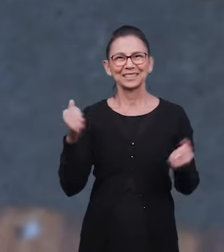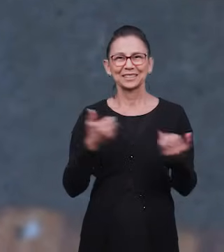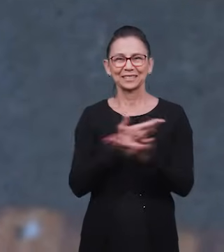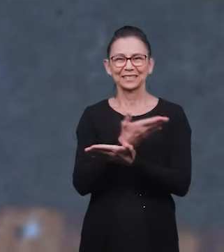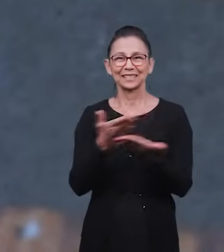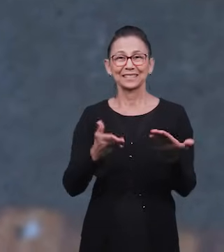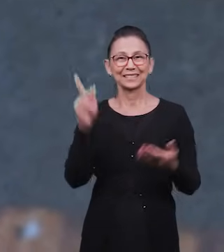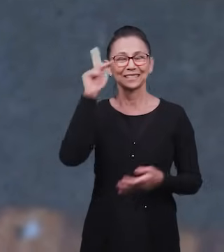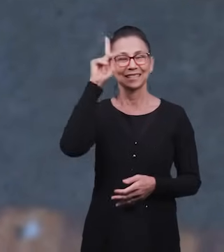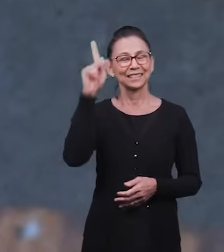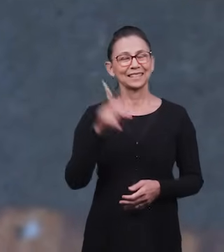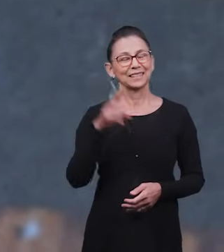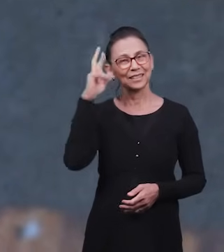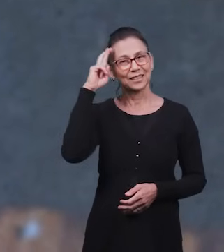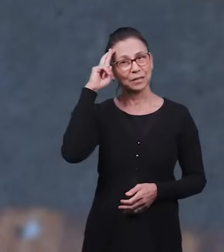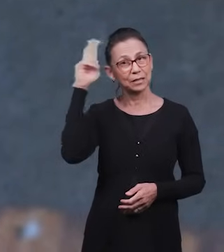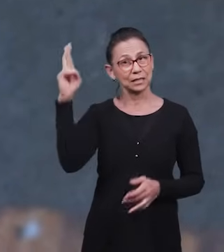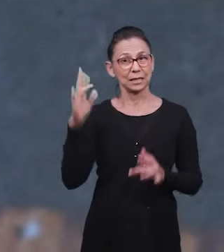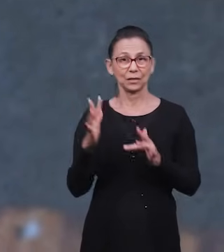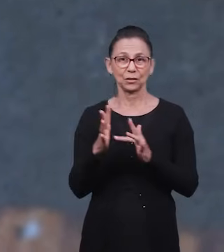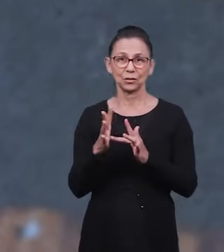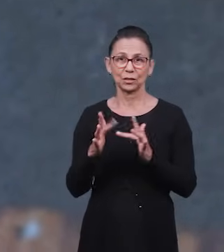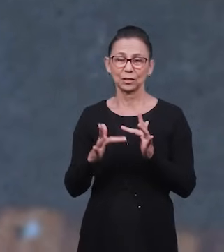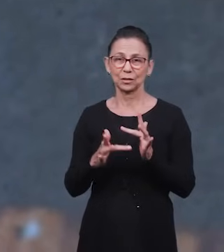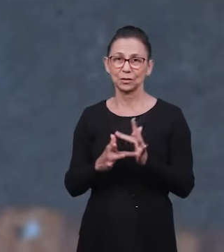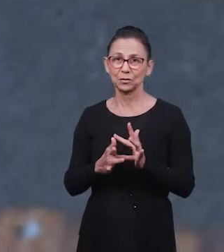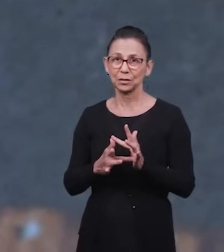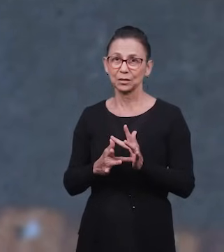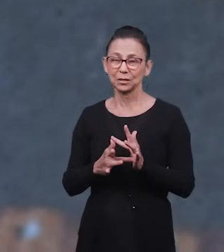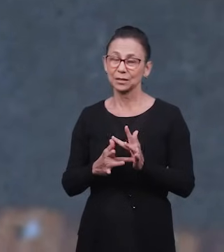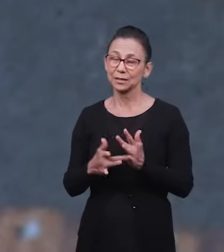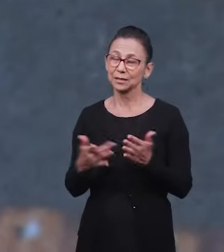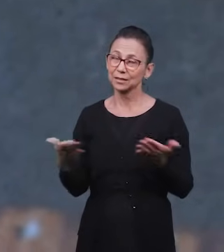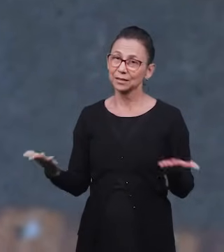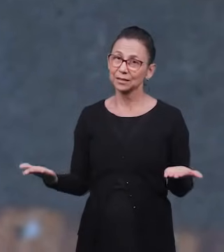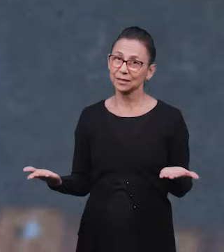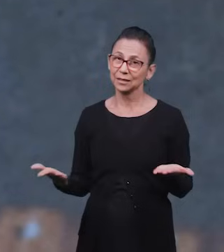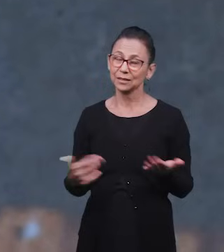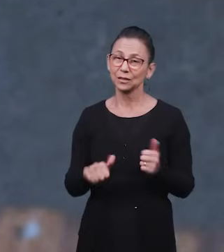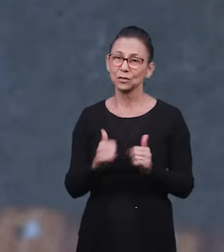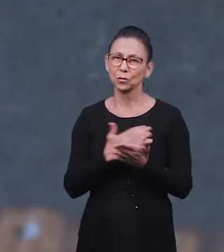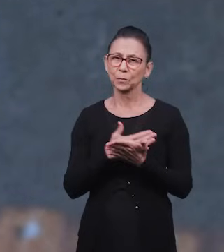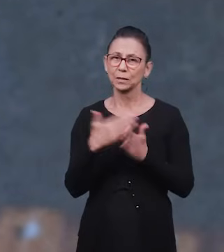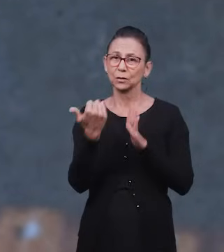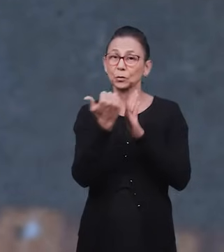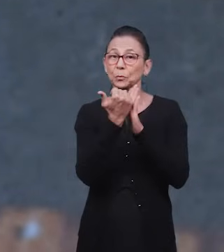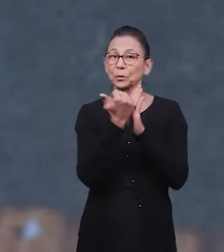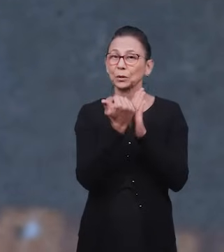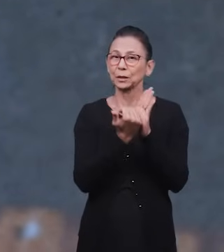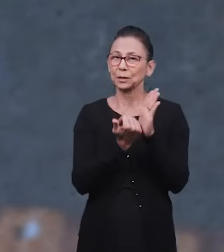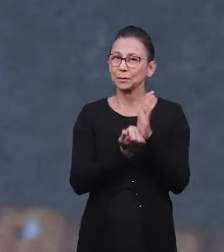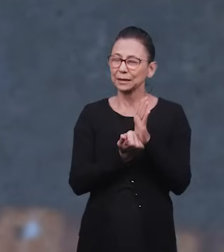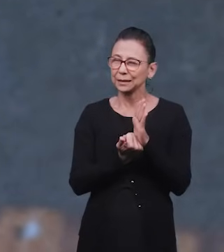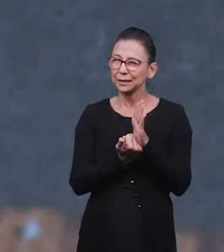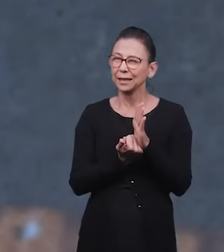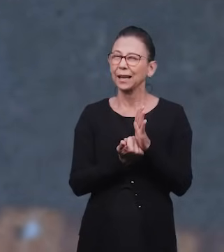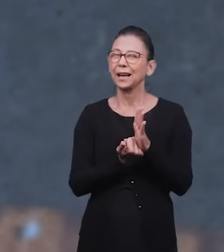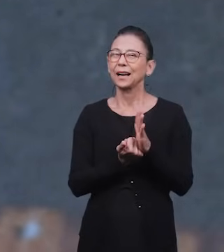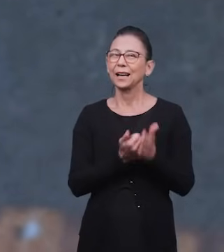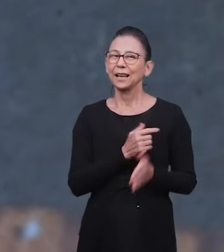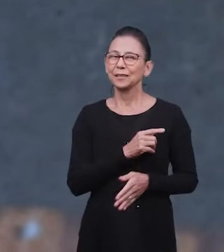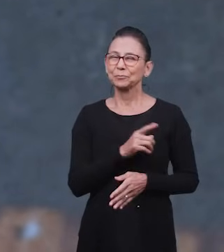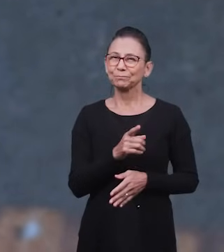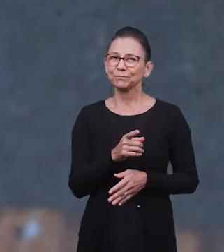Olá, eu te saúdo com a paz do Senhor Jesus. Nós estamos começando um programa que já ficamos sabendo que os jovens